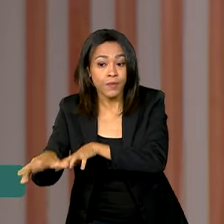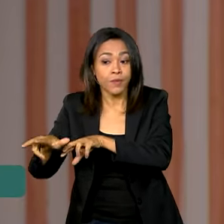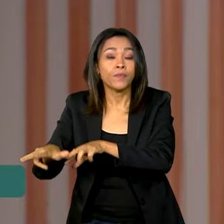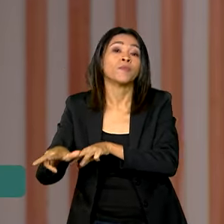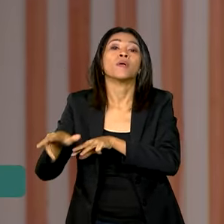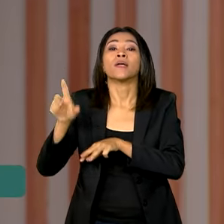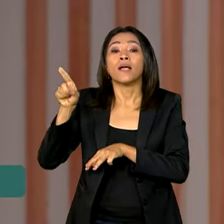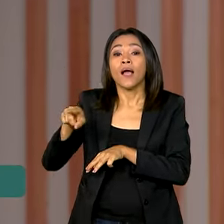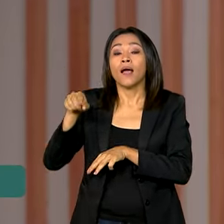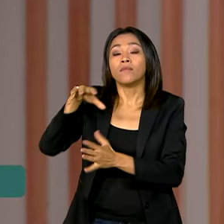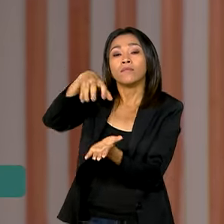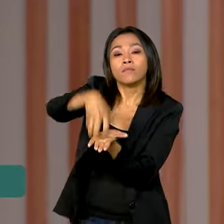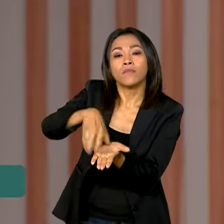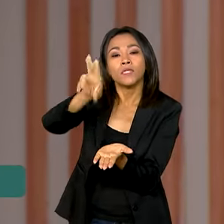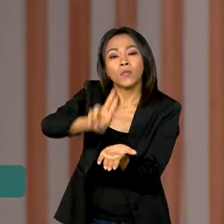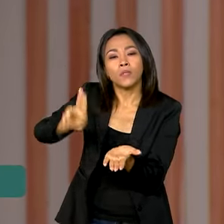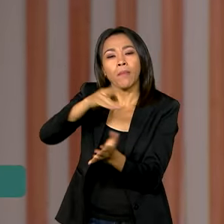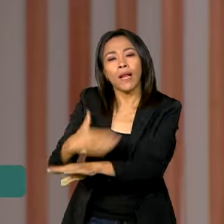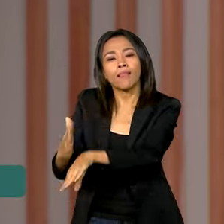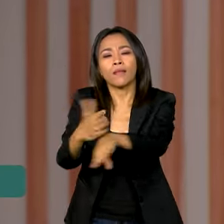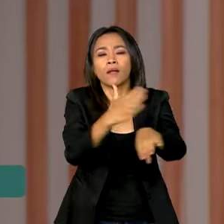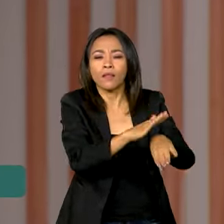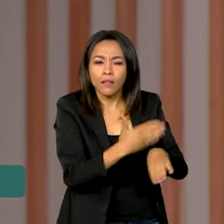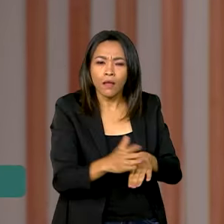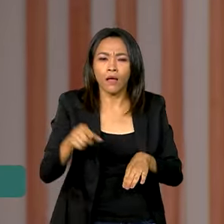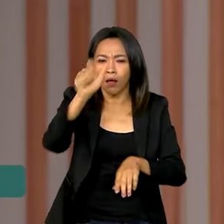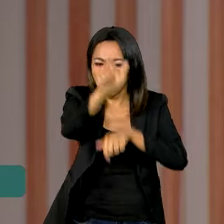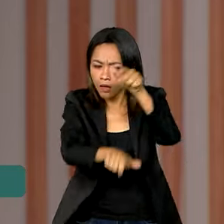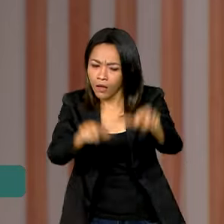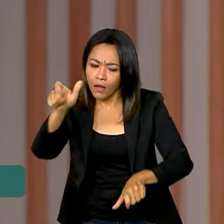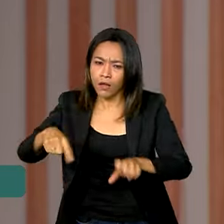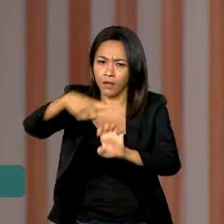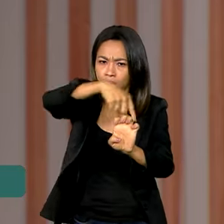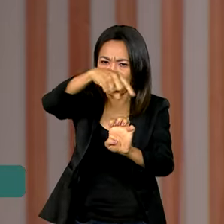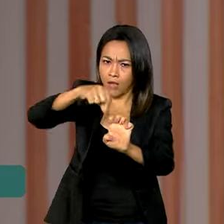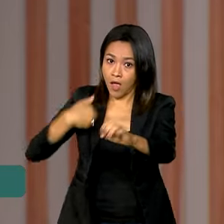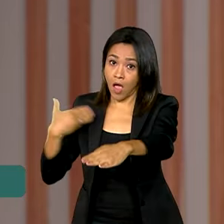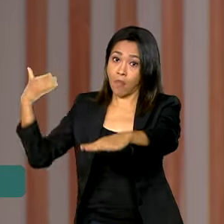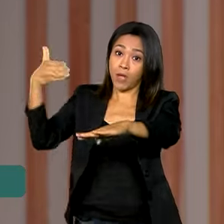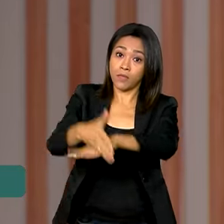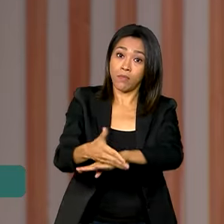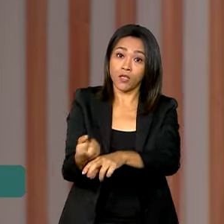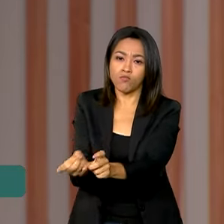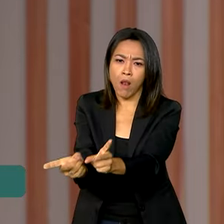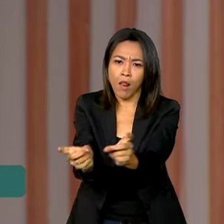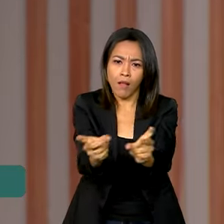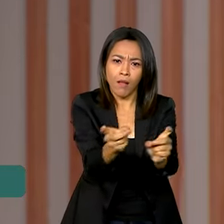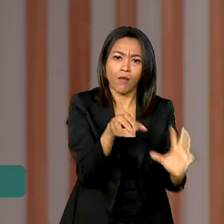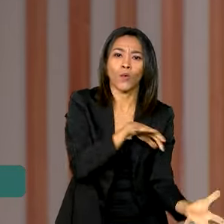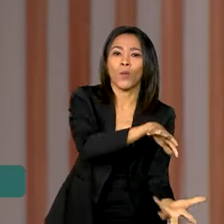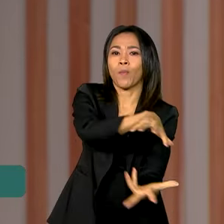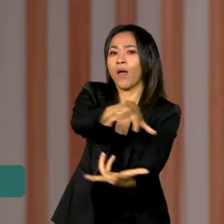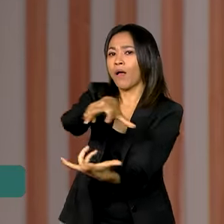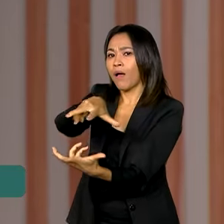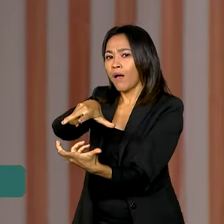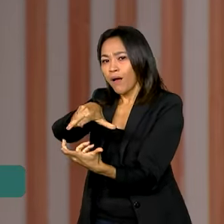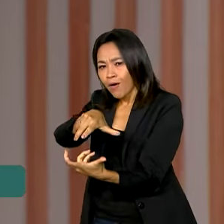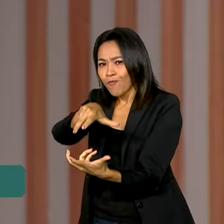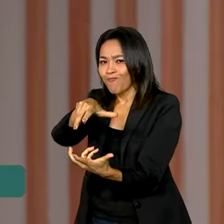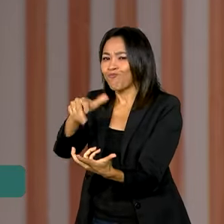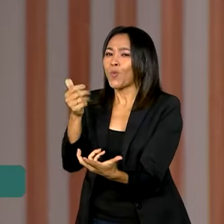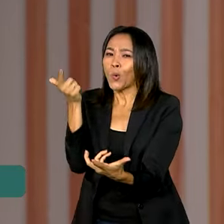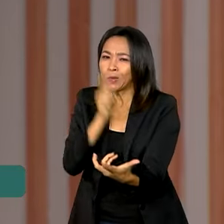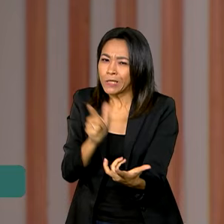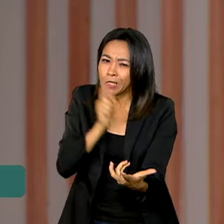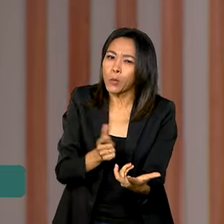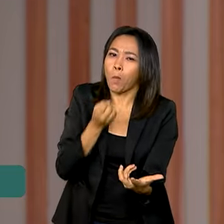federal, será utilizado para capacitar empreendedoras a participar do mercado global, alcançando rendimentos mais altos